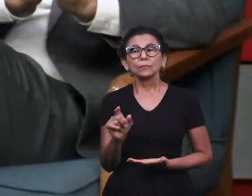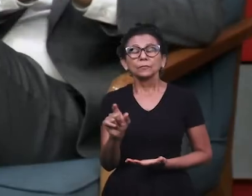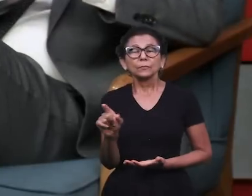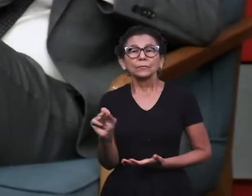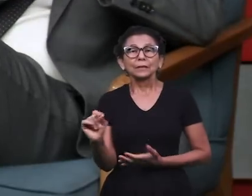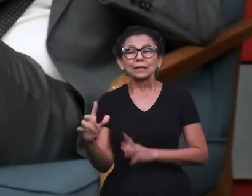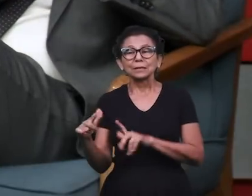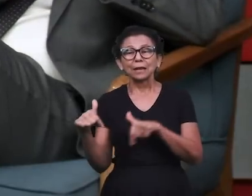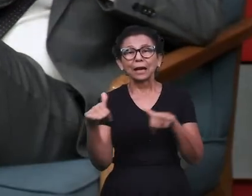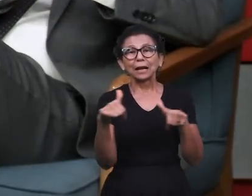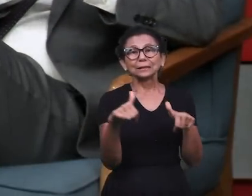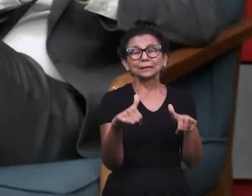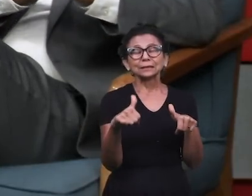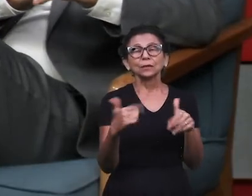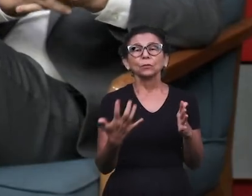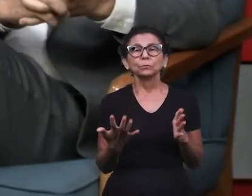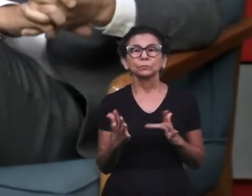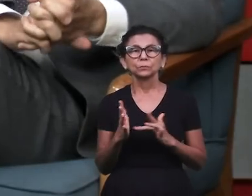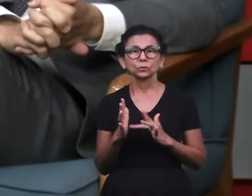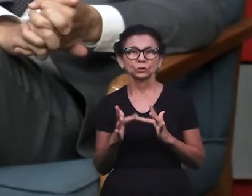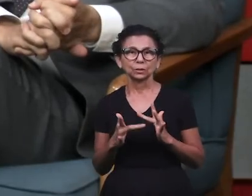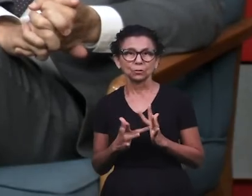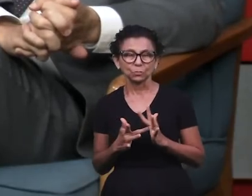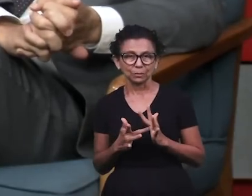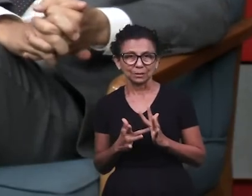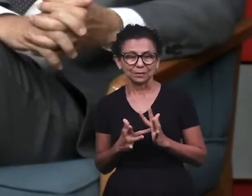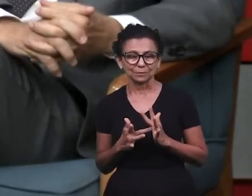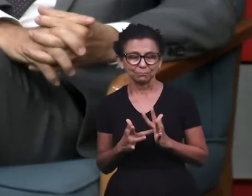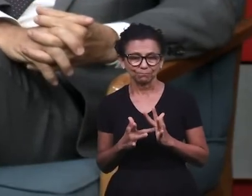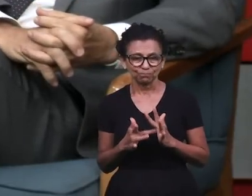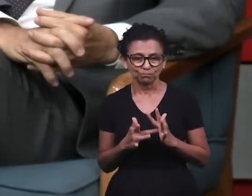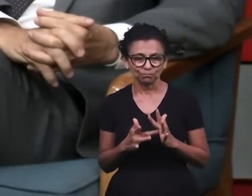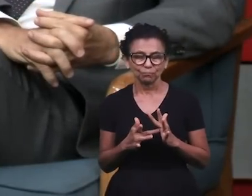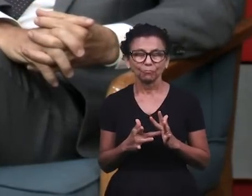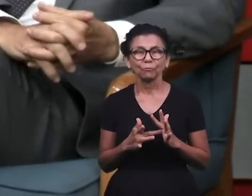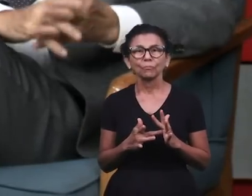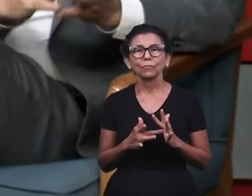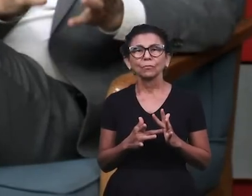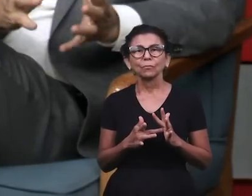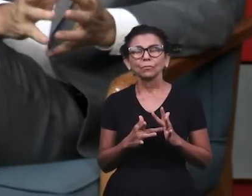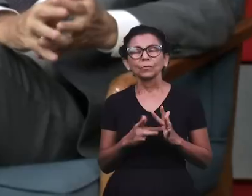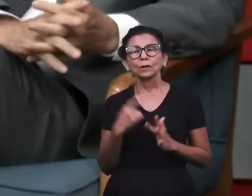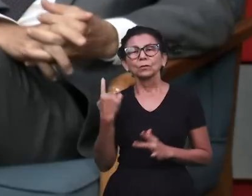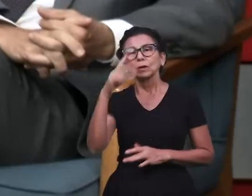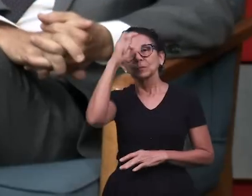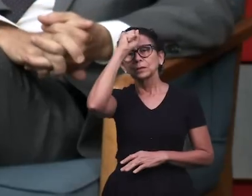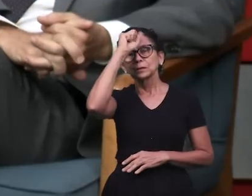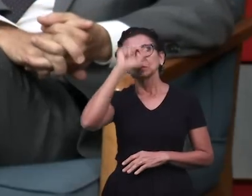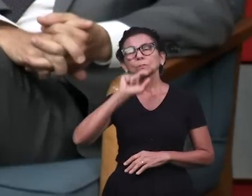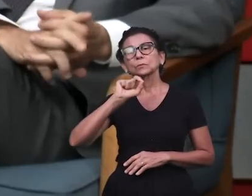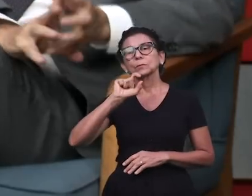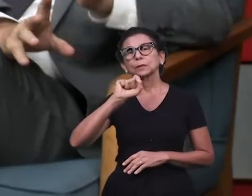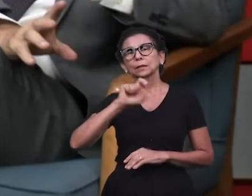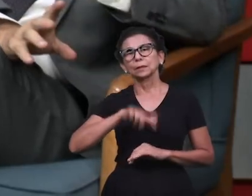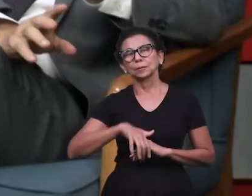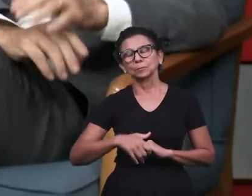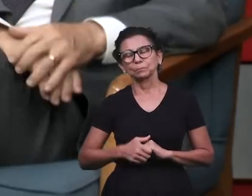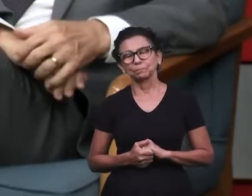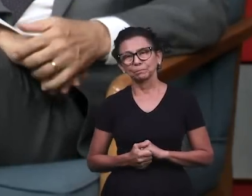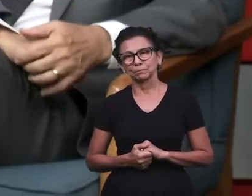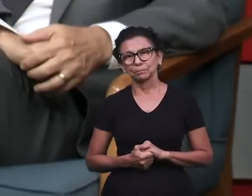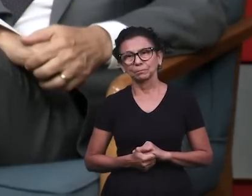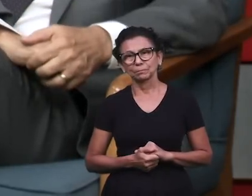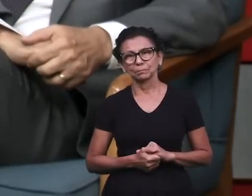Qual o aprendizado que isso nos traz? A